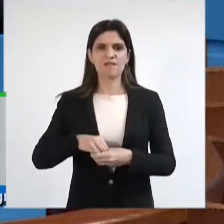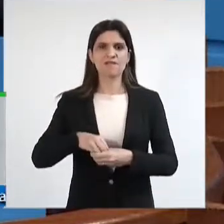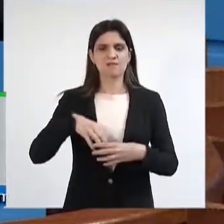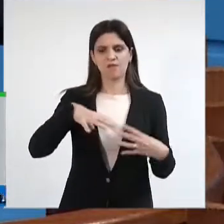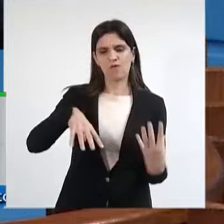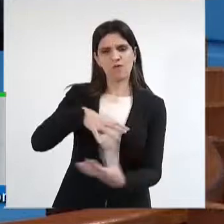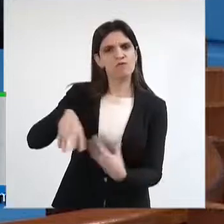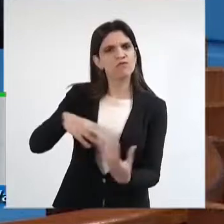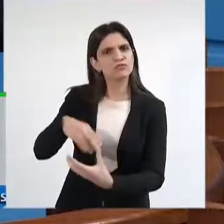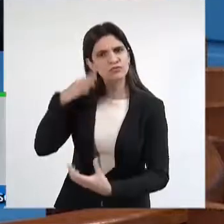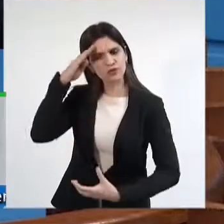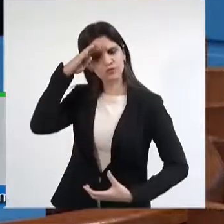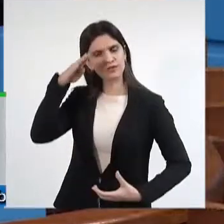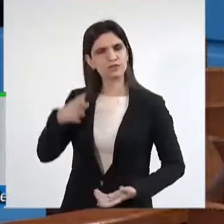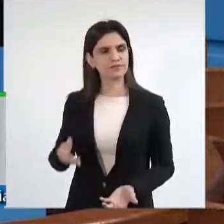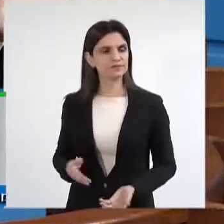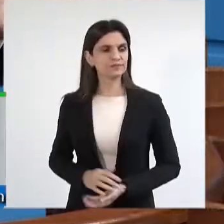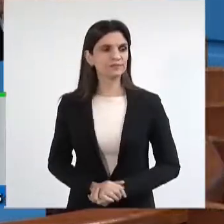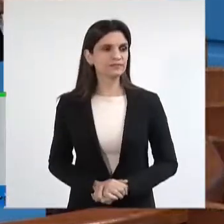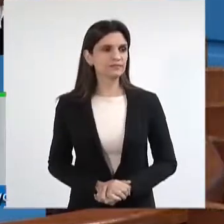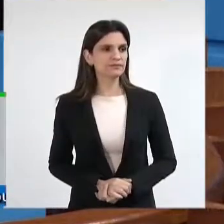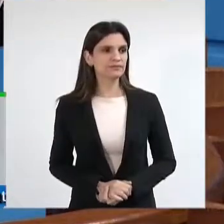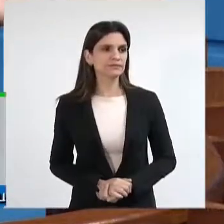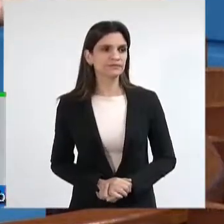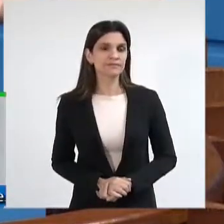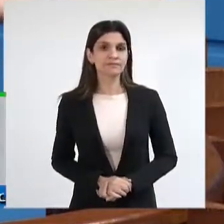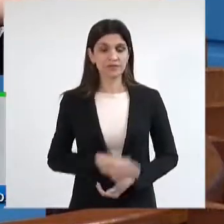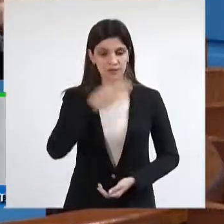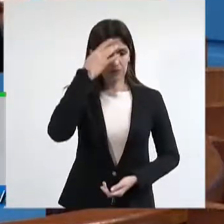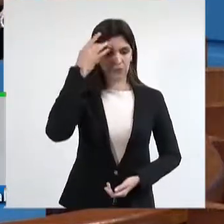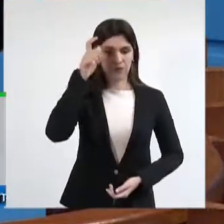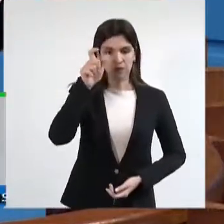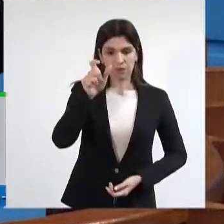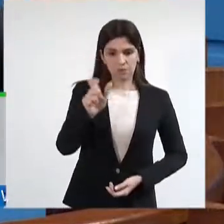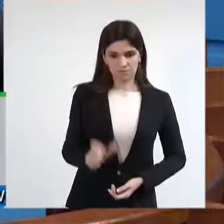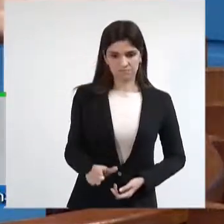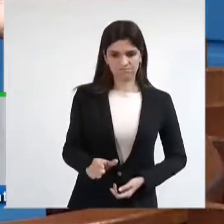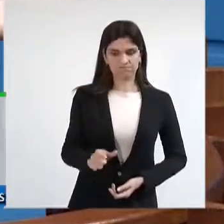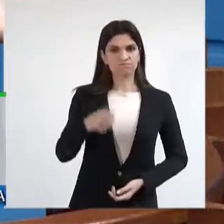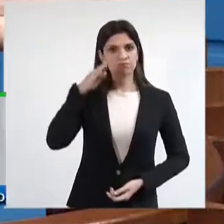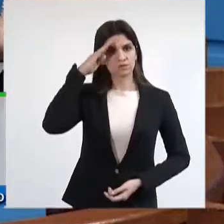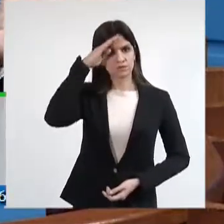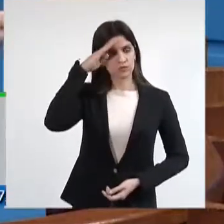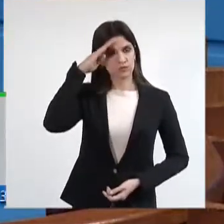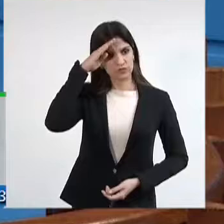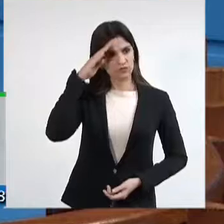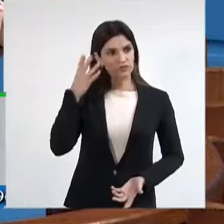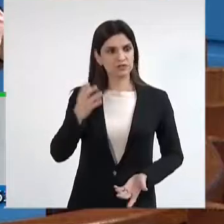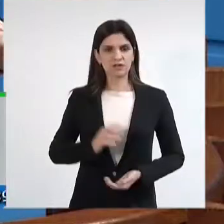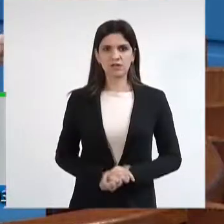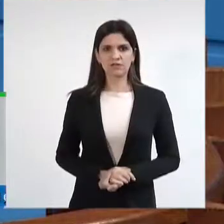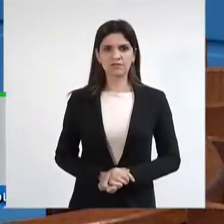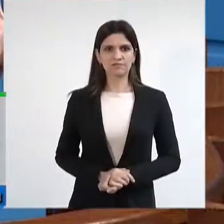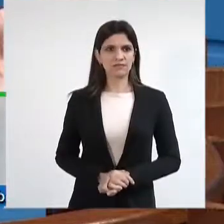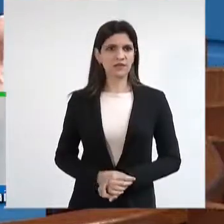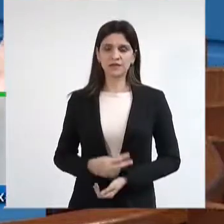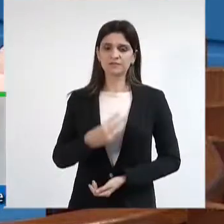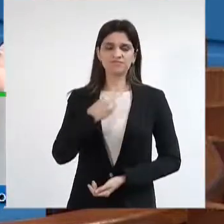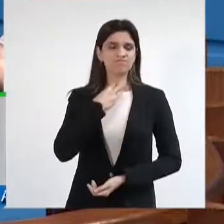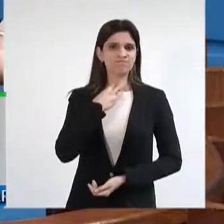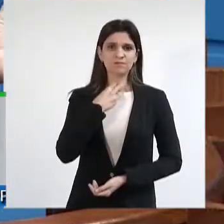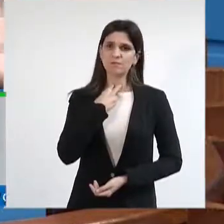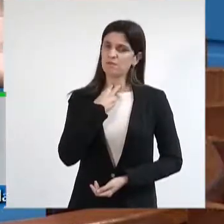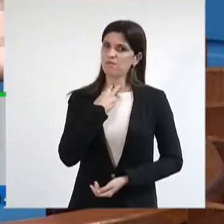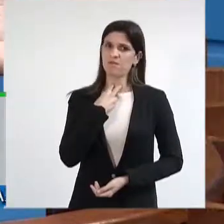deputado, ele não é uma pessoa que tem, assim, credenciais, né, para falar da